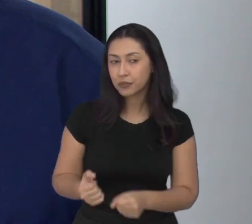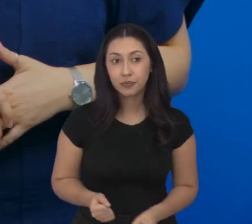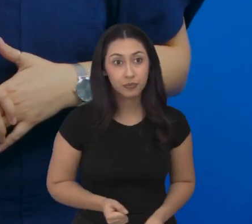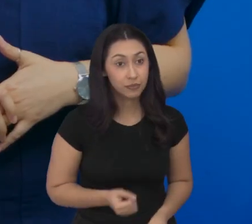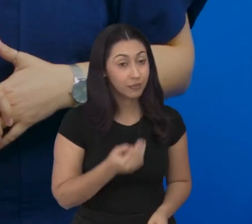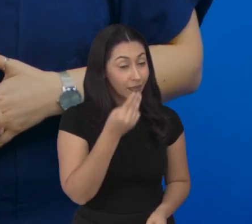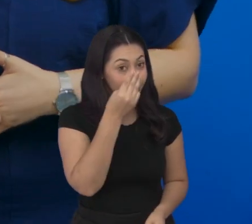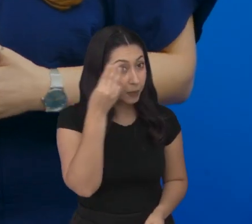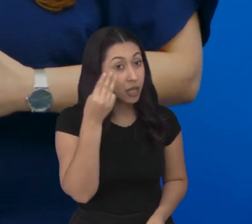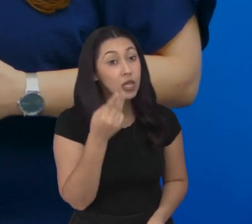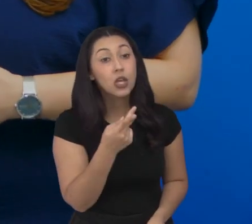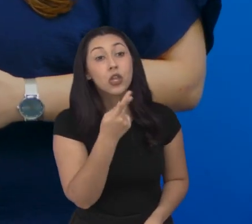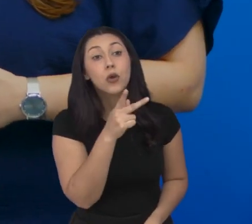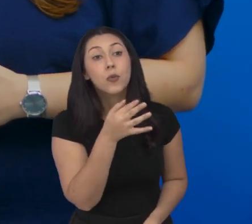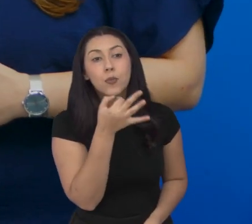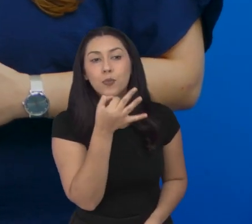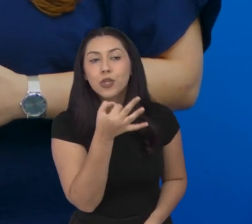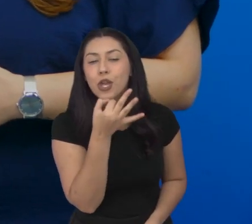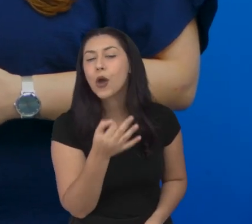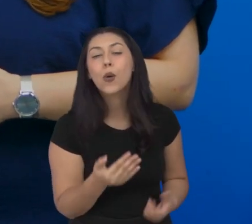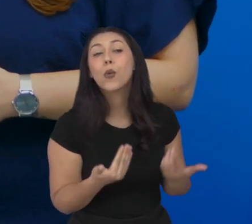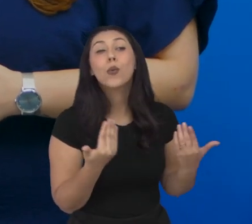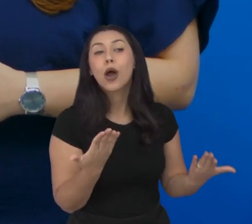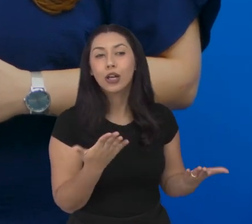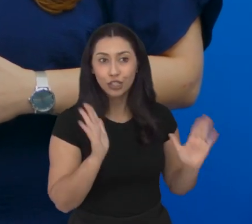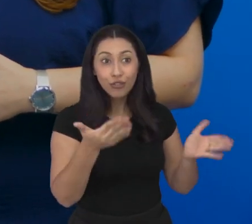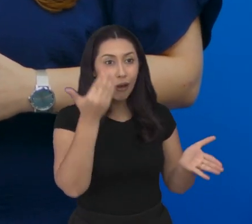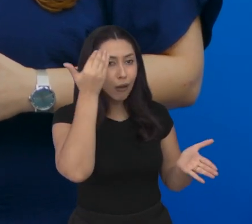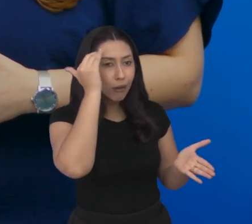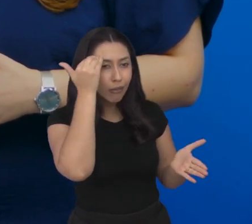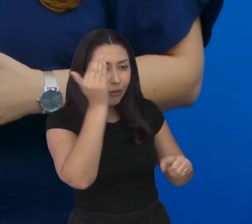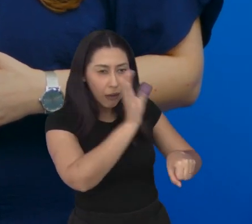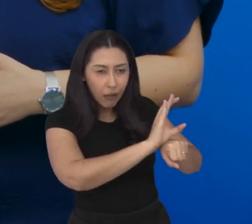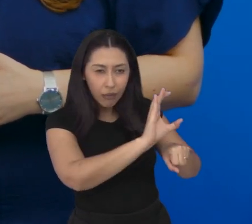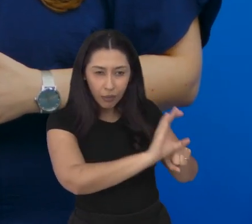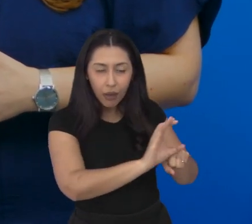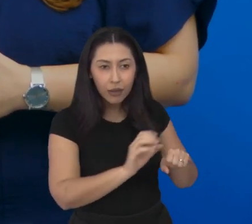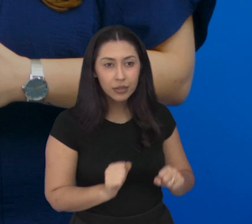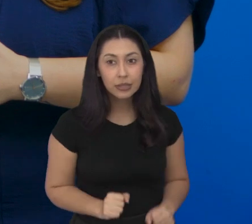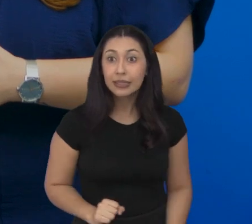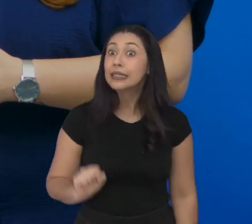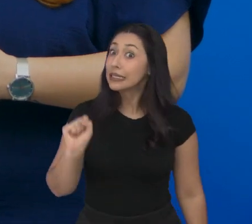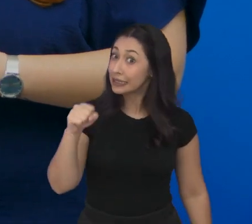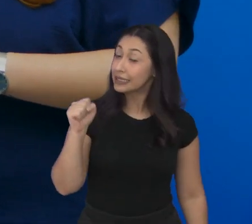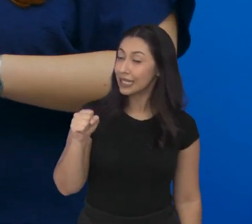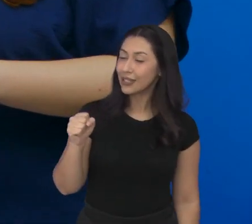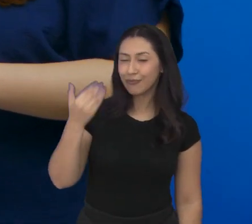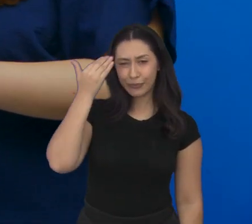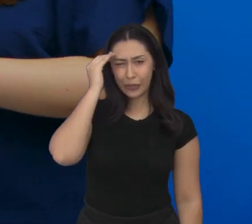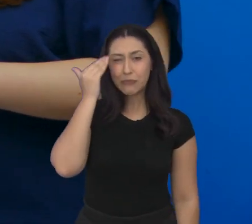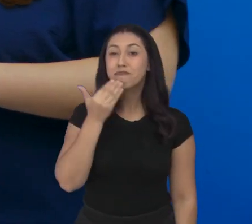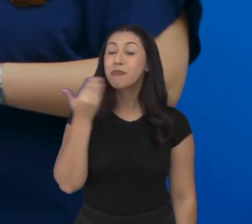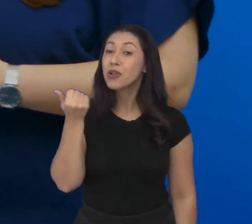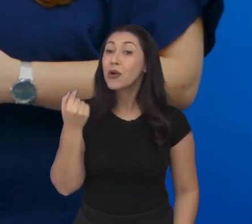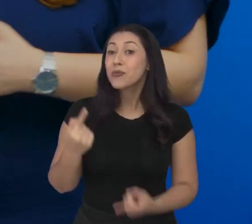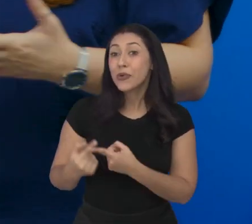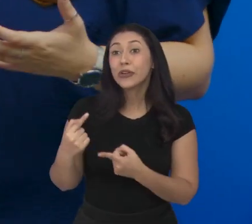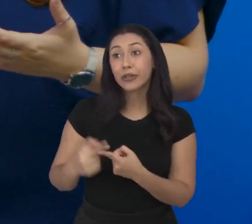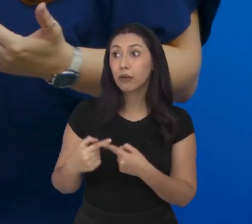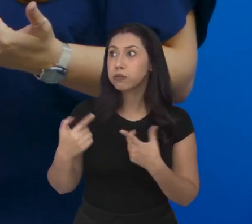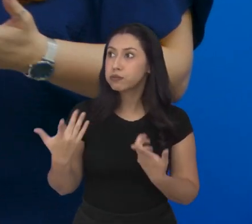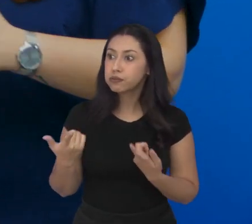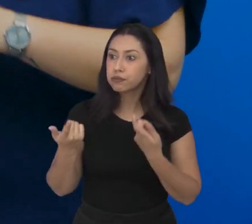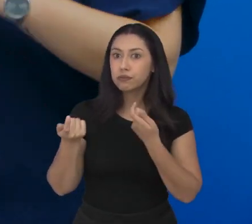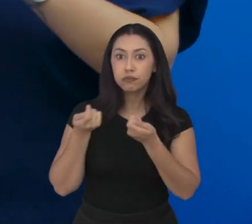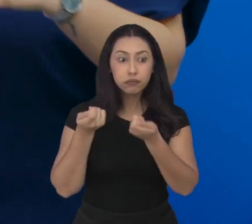município. Marina, daí o que você achou? Já está entendendo um pouco melhor aí o Código Civil, de forma geral? Já estou entendendo melhor, que é uma coisa